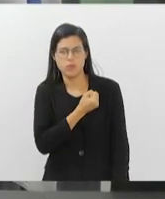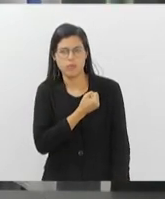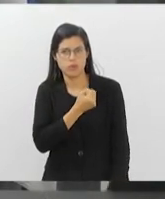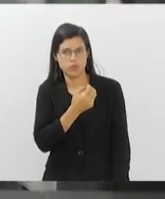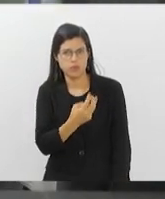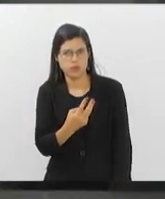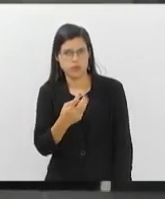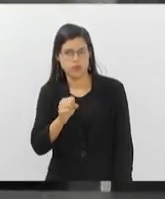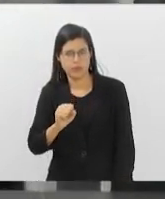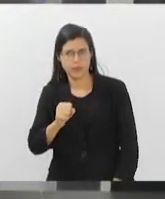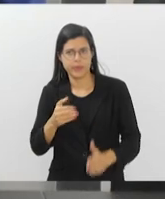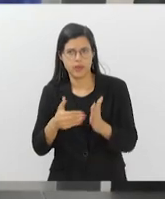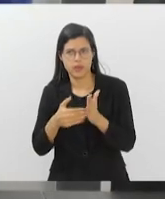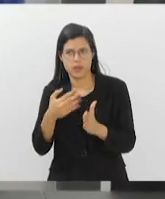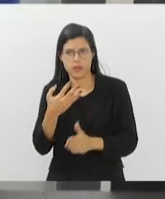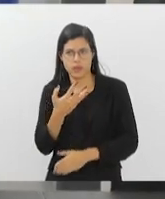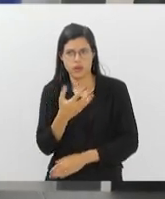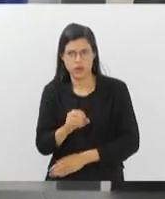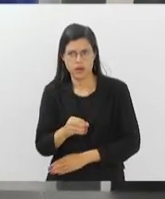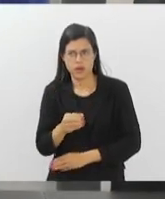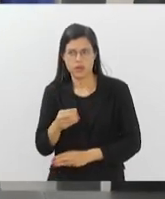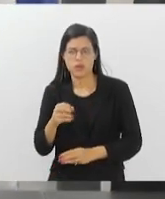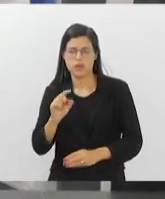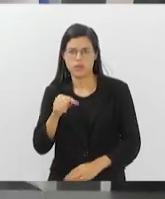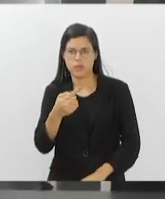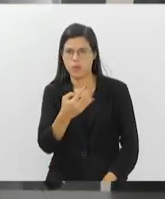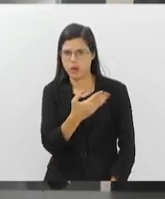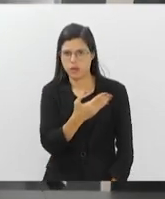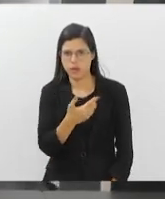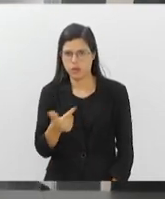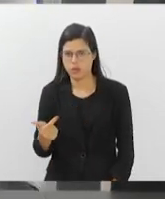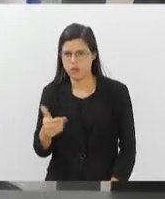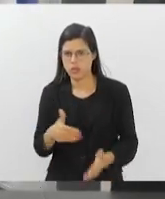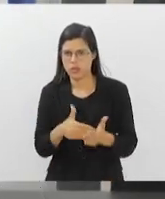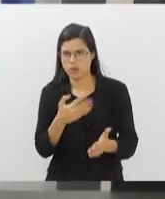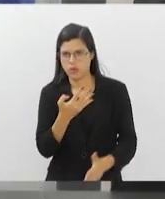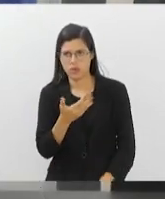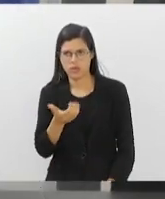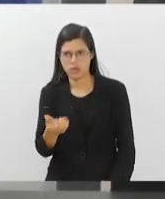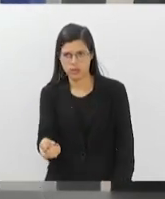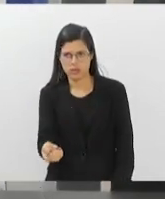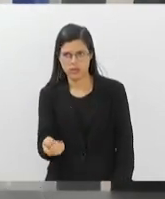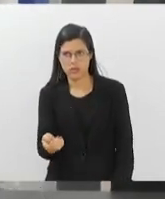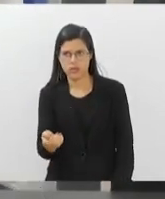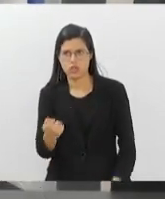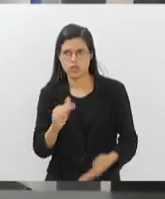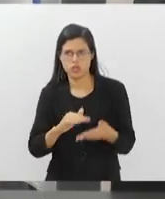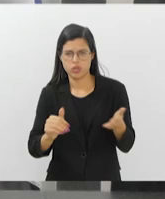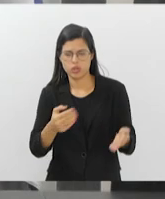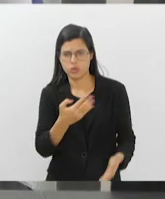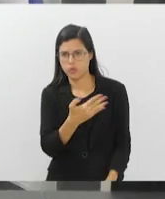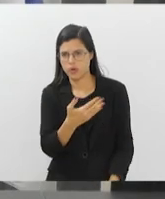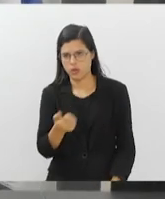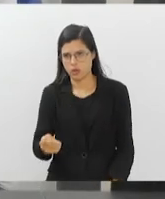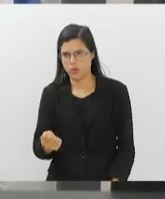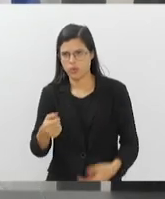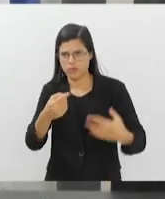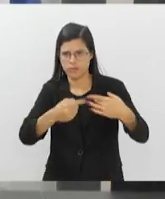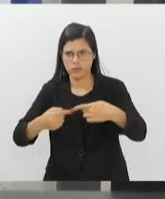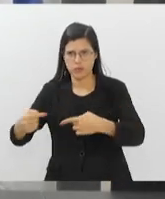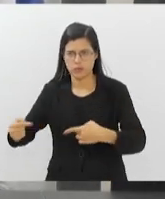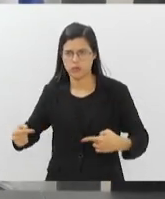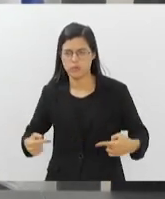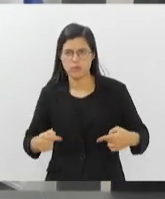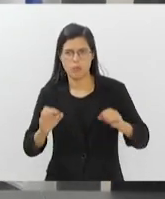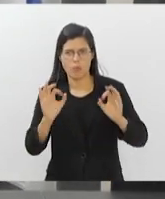ao 40 e do 42 ao 46, portanto, excluído o 41. Em discussão.